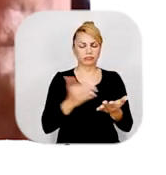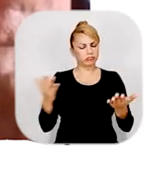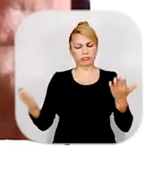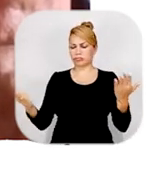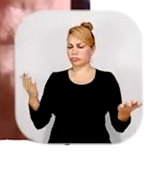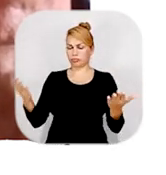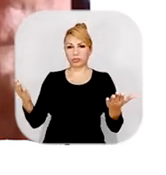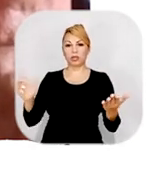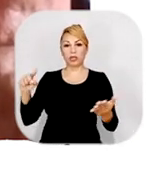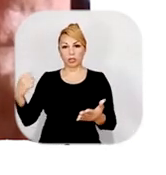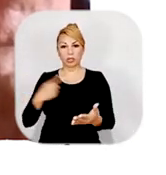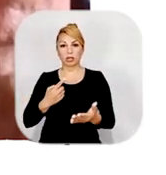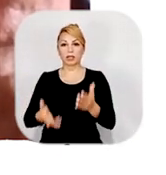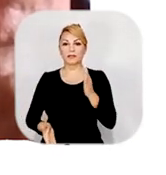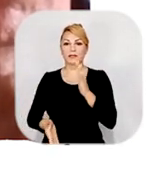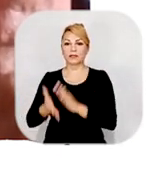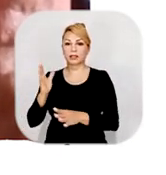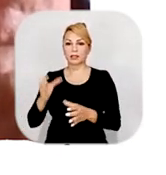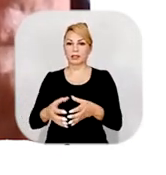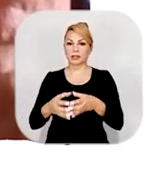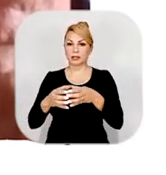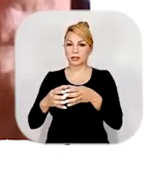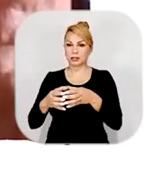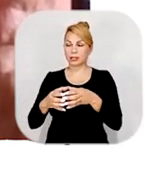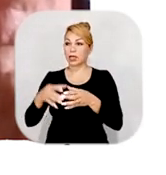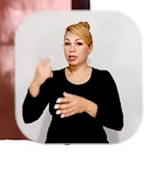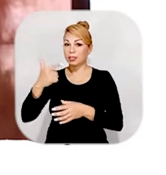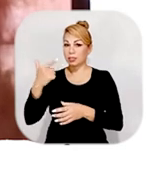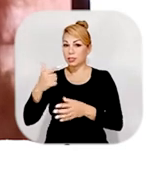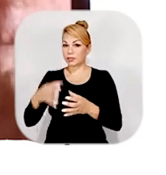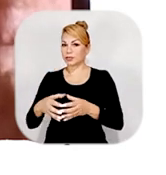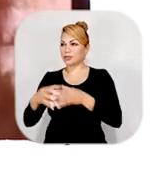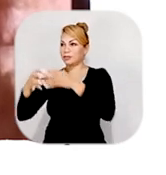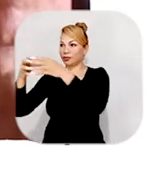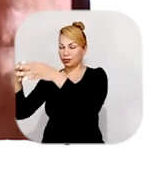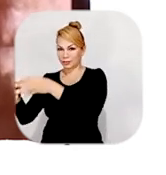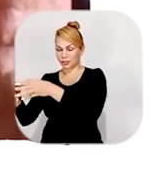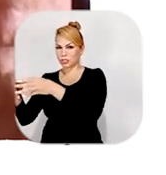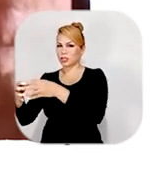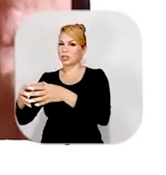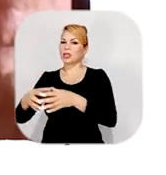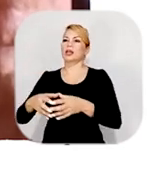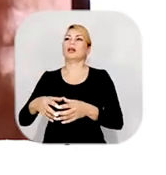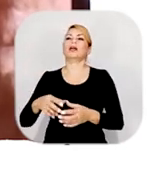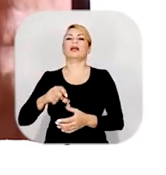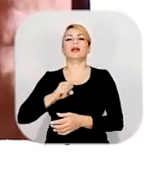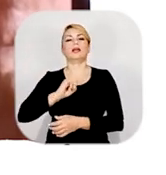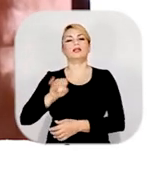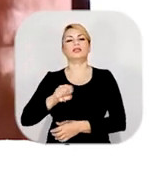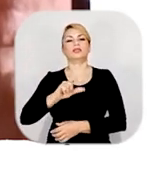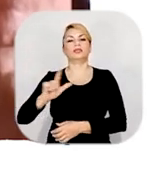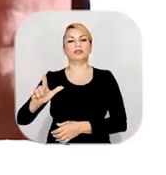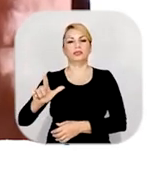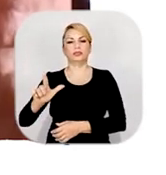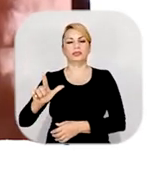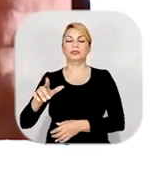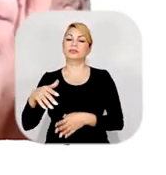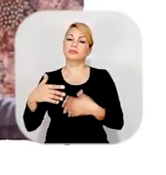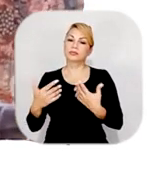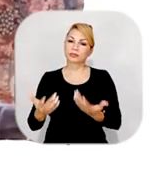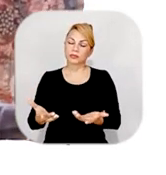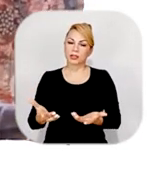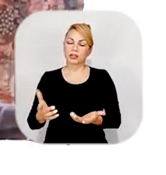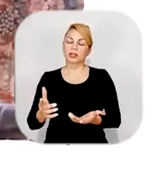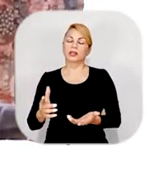de Schnettlager em julho, praticamente julho, e essa vai ser a